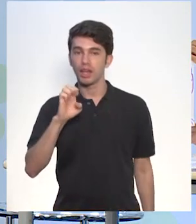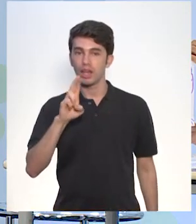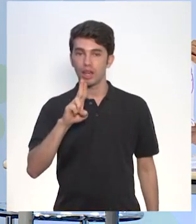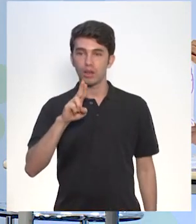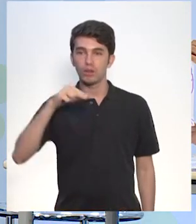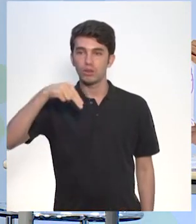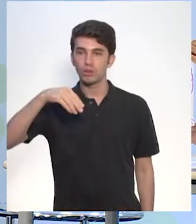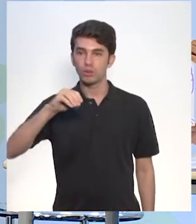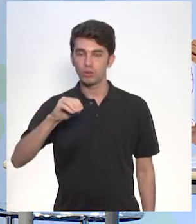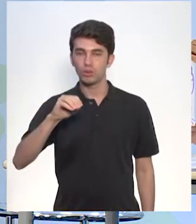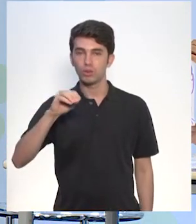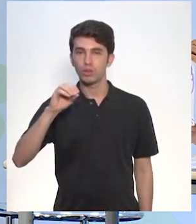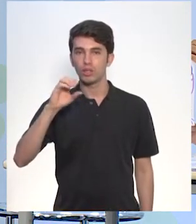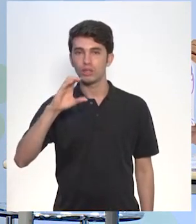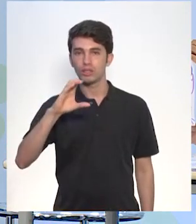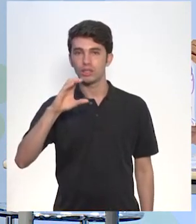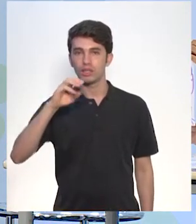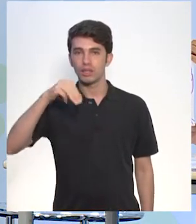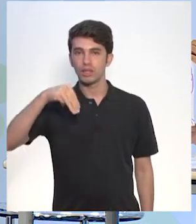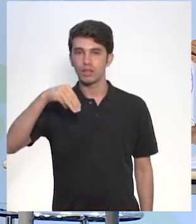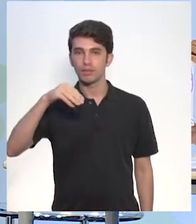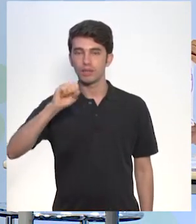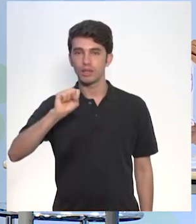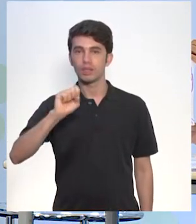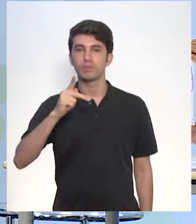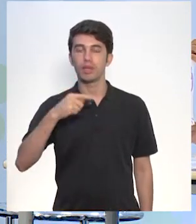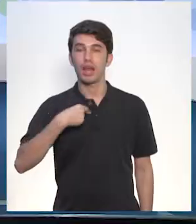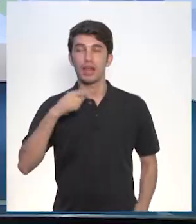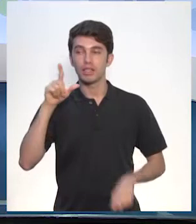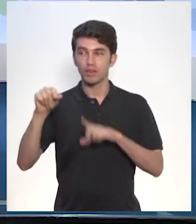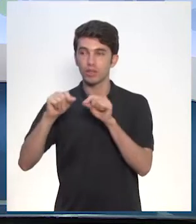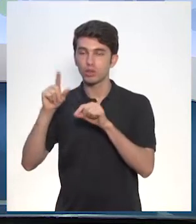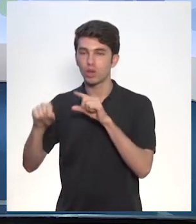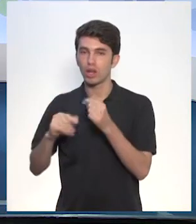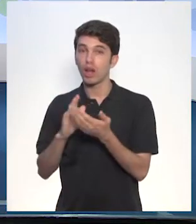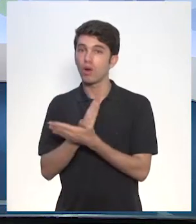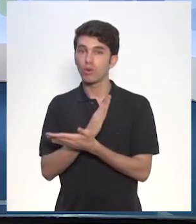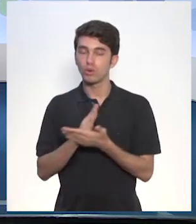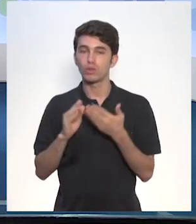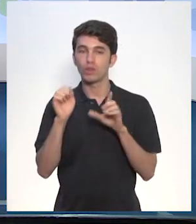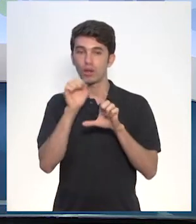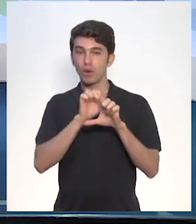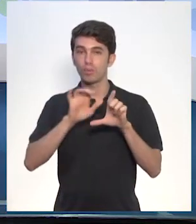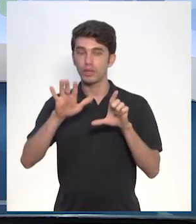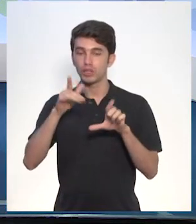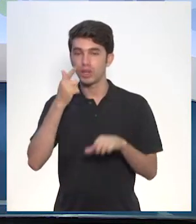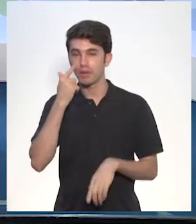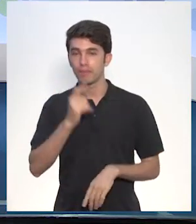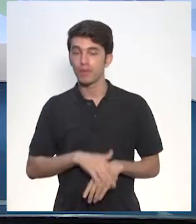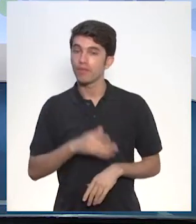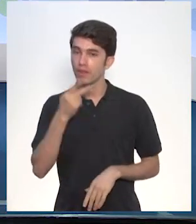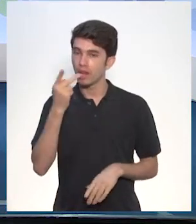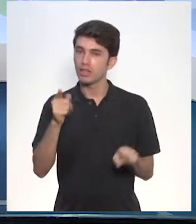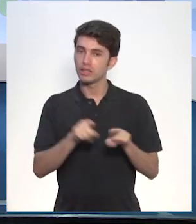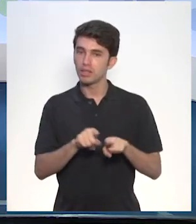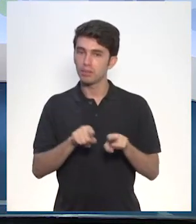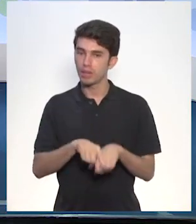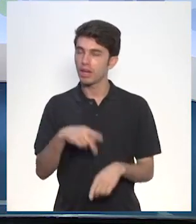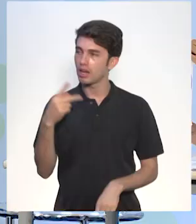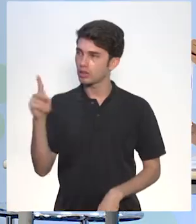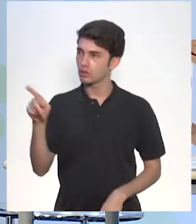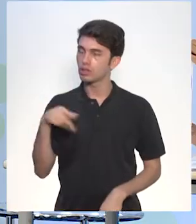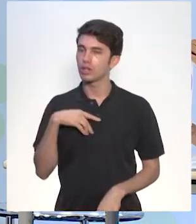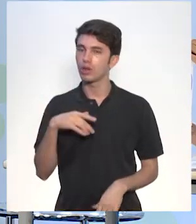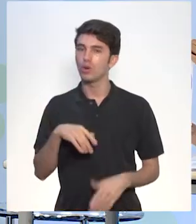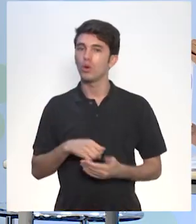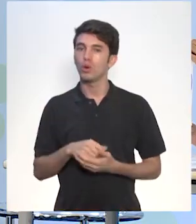EuNoCMSP, porque a gente vai selecionar alguns e vai compartilhar. Duda, fala a sua página também. Eu sei que é o oitavo ano,